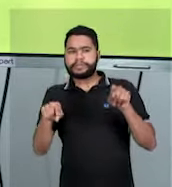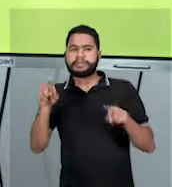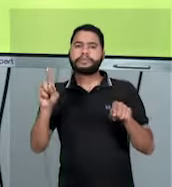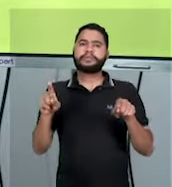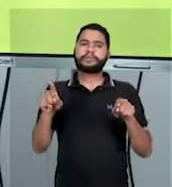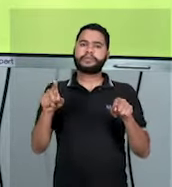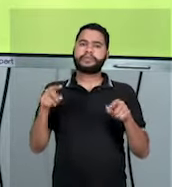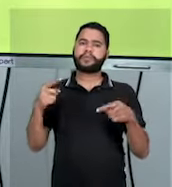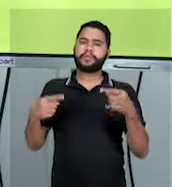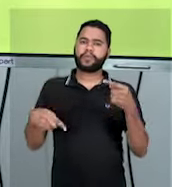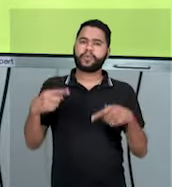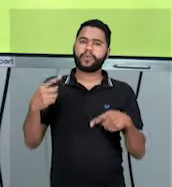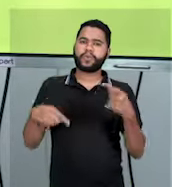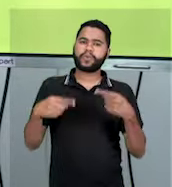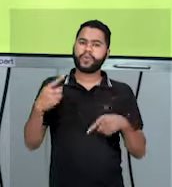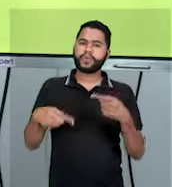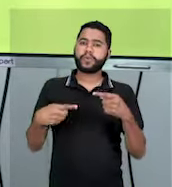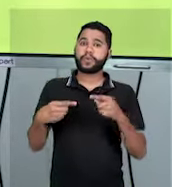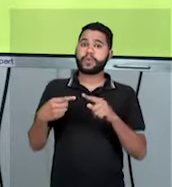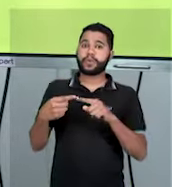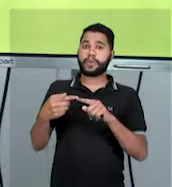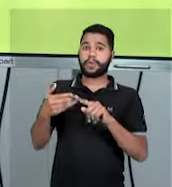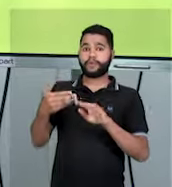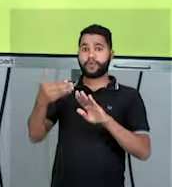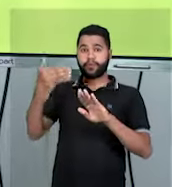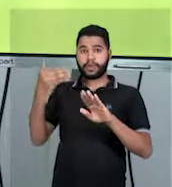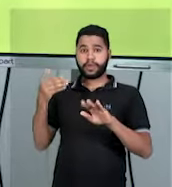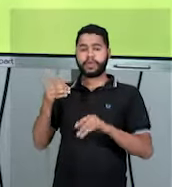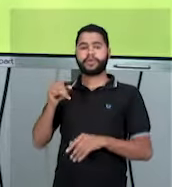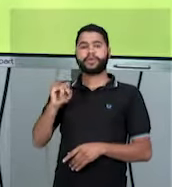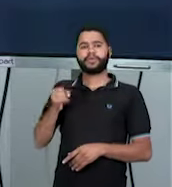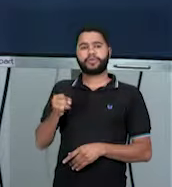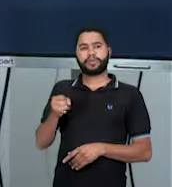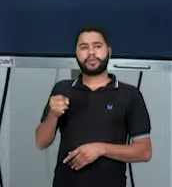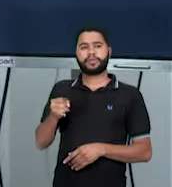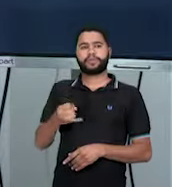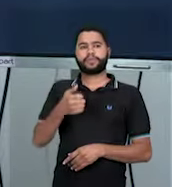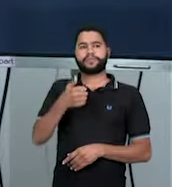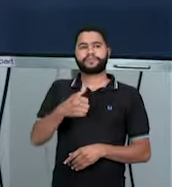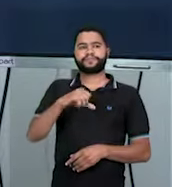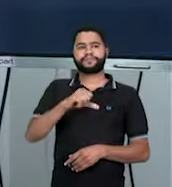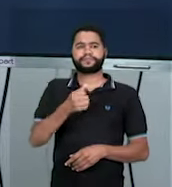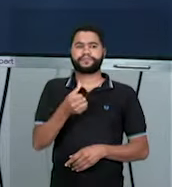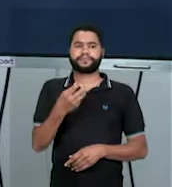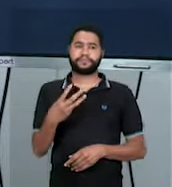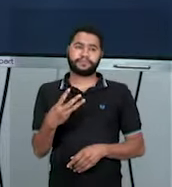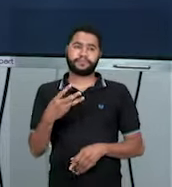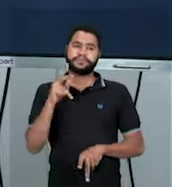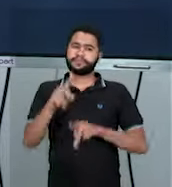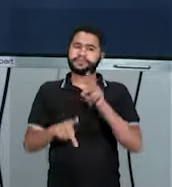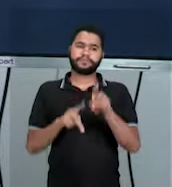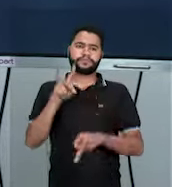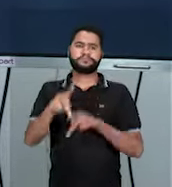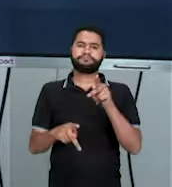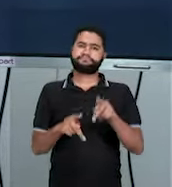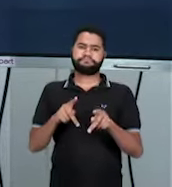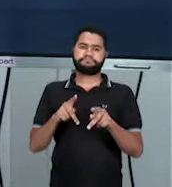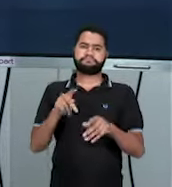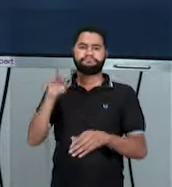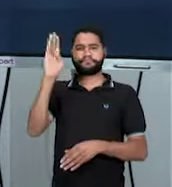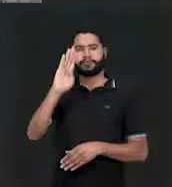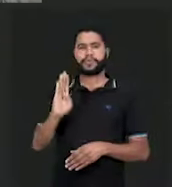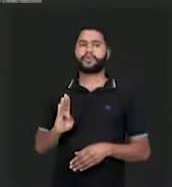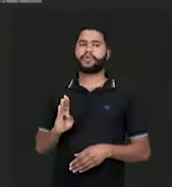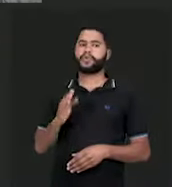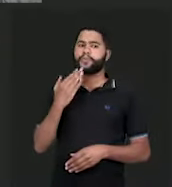com que esse plebiscito fosse adiantado para janeiro de 1963 e a população brasileira decidiu pelo retorno